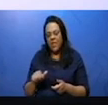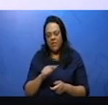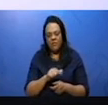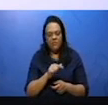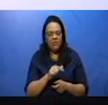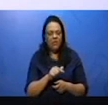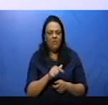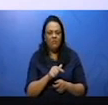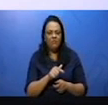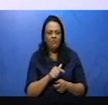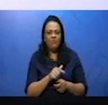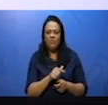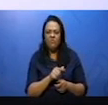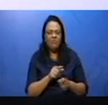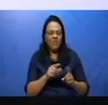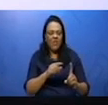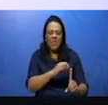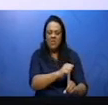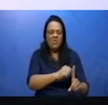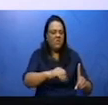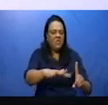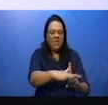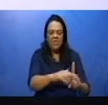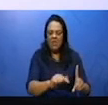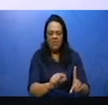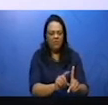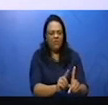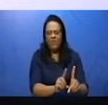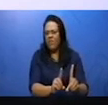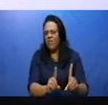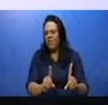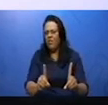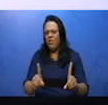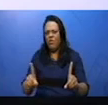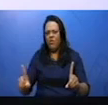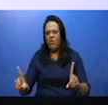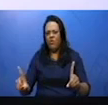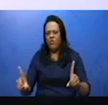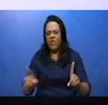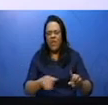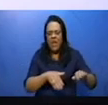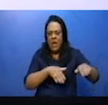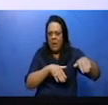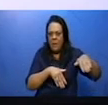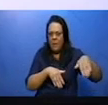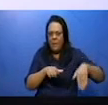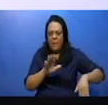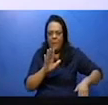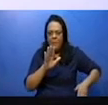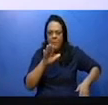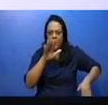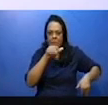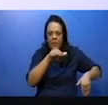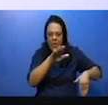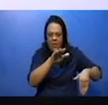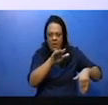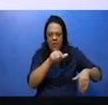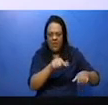do resto da civilização das cidades litorâneas e da luminosidade brilhante das praias e do